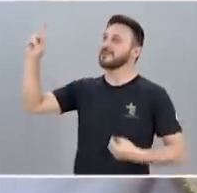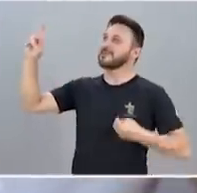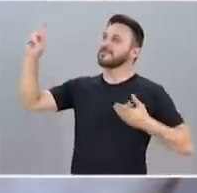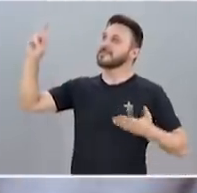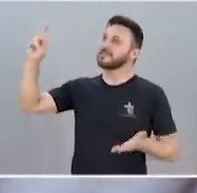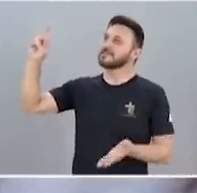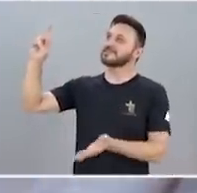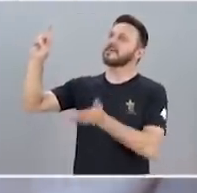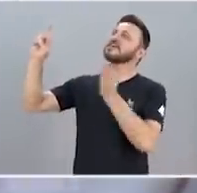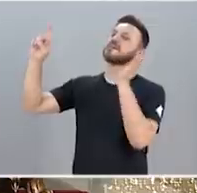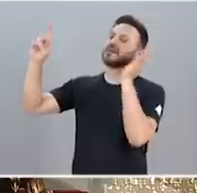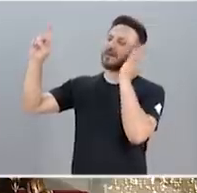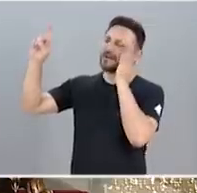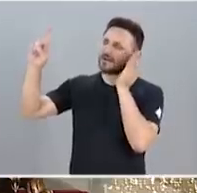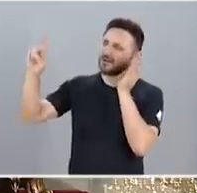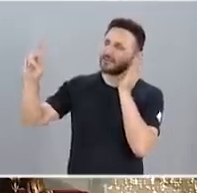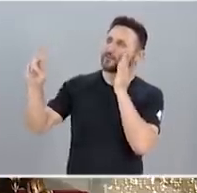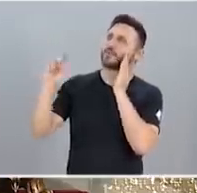Sabe,